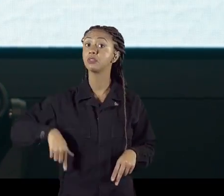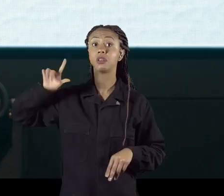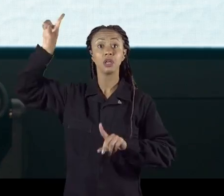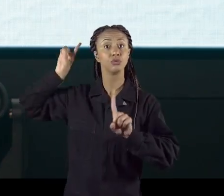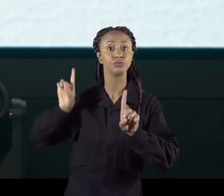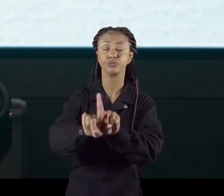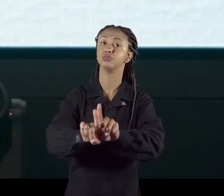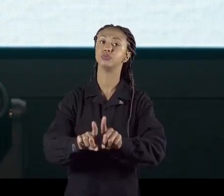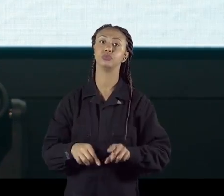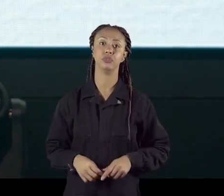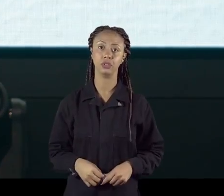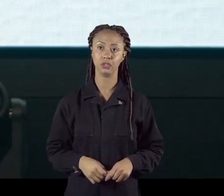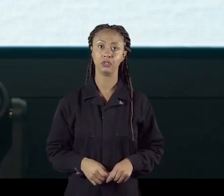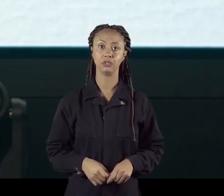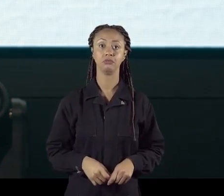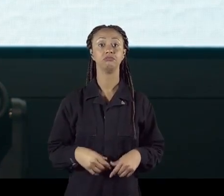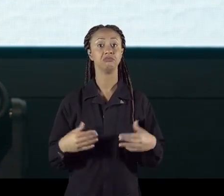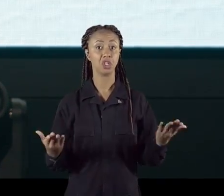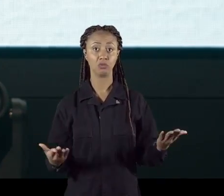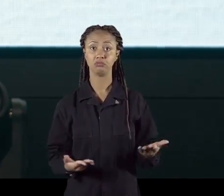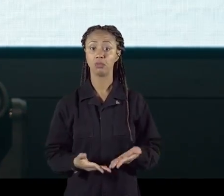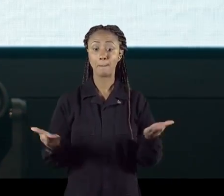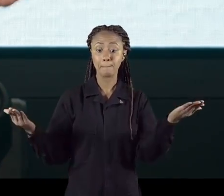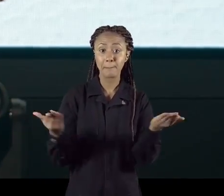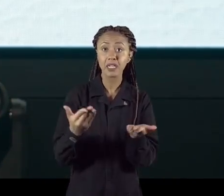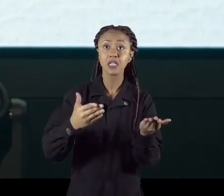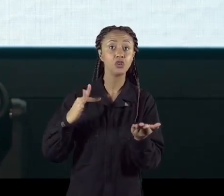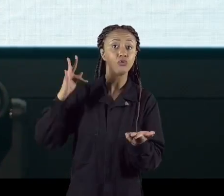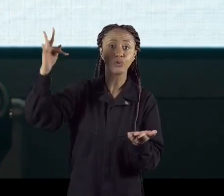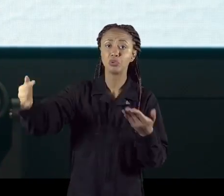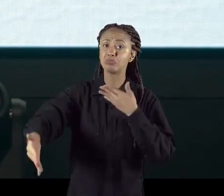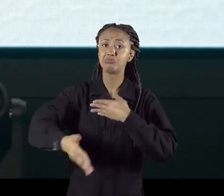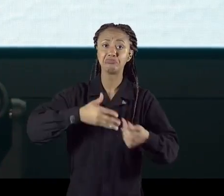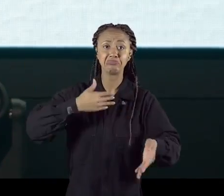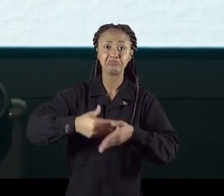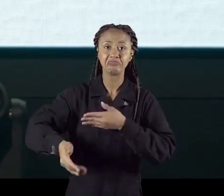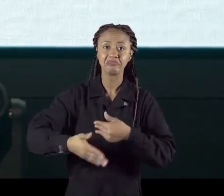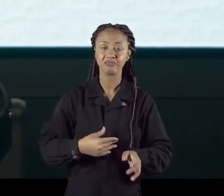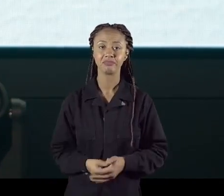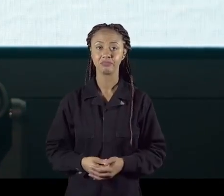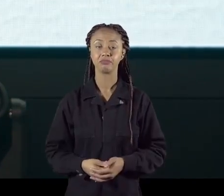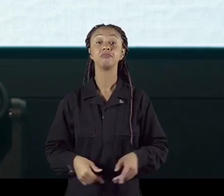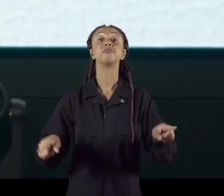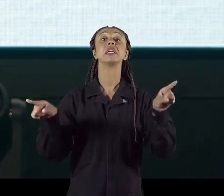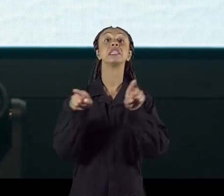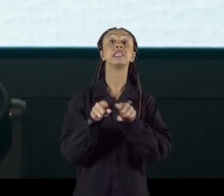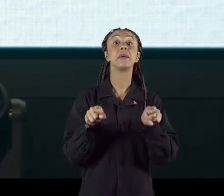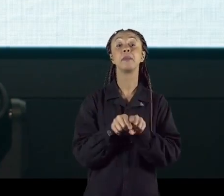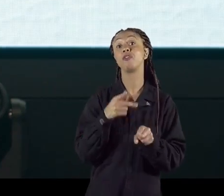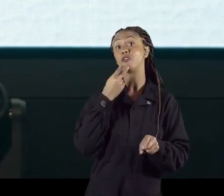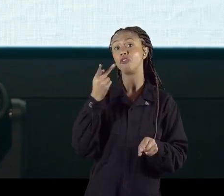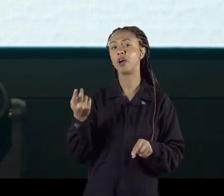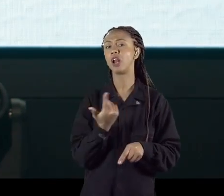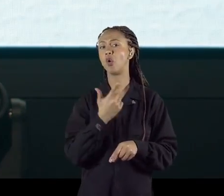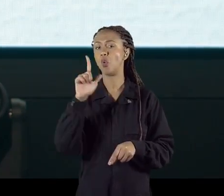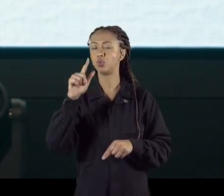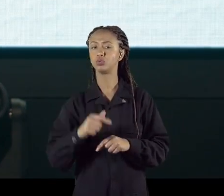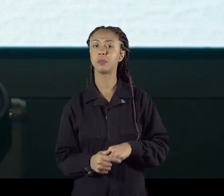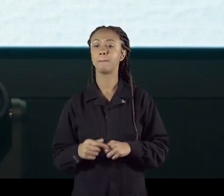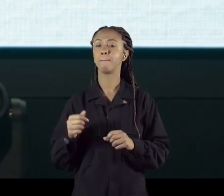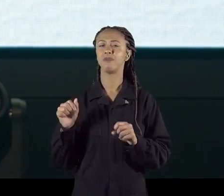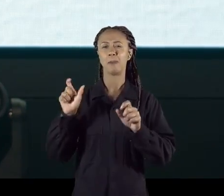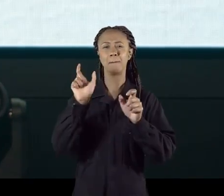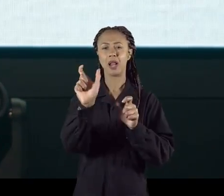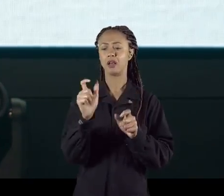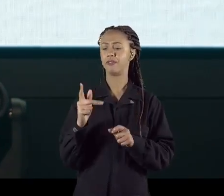é tão por isso nem o presente nem o porvir depois ele fala nem poderes e ela tem